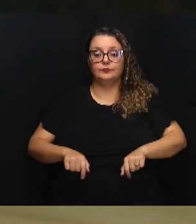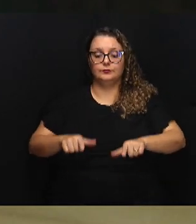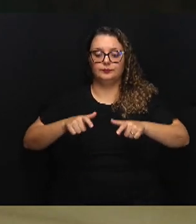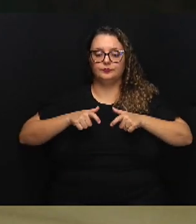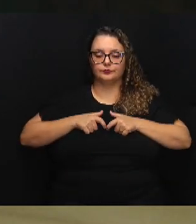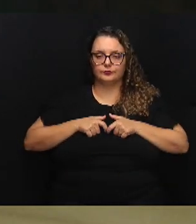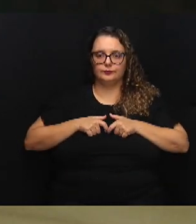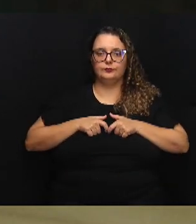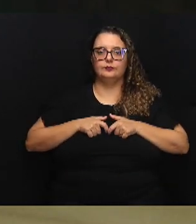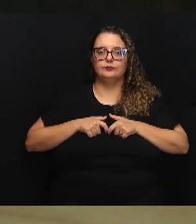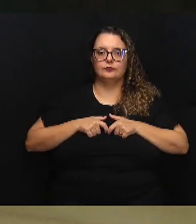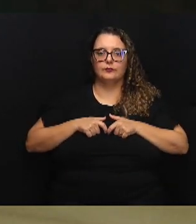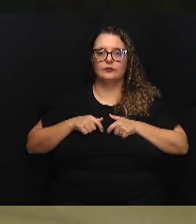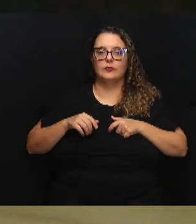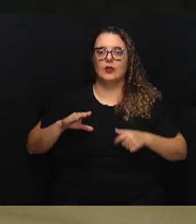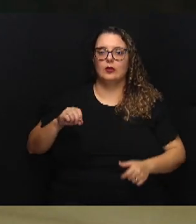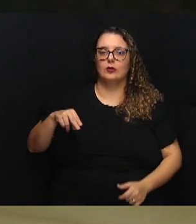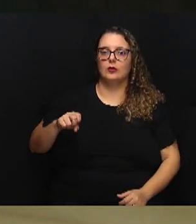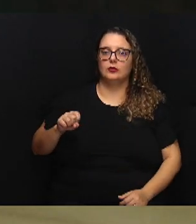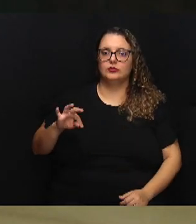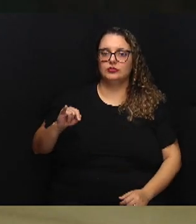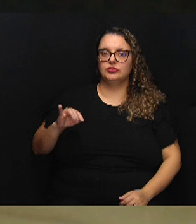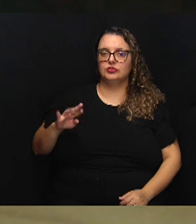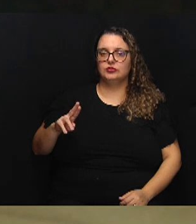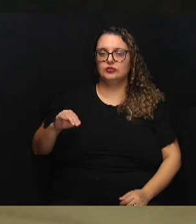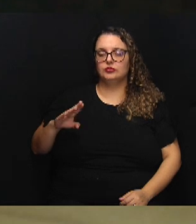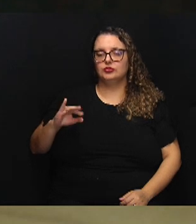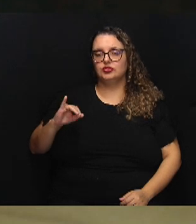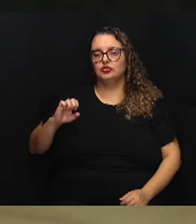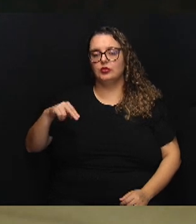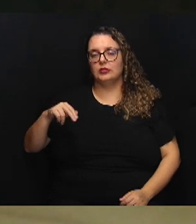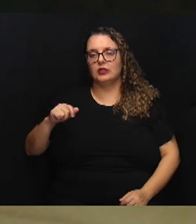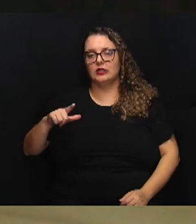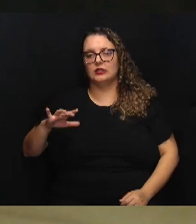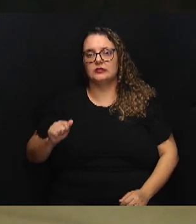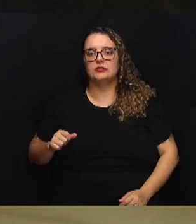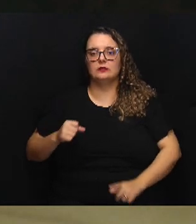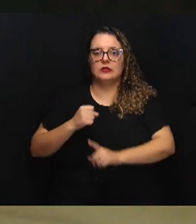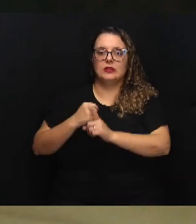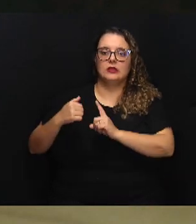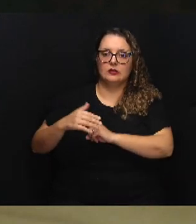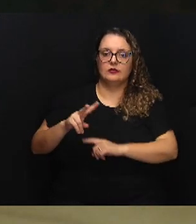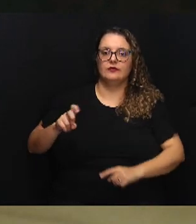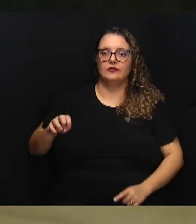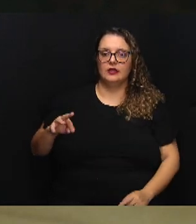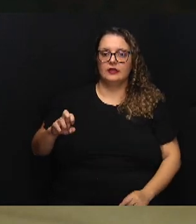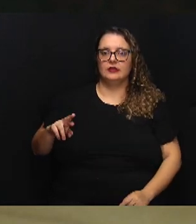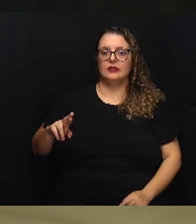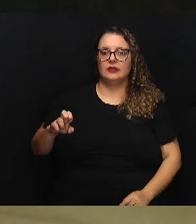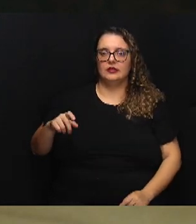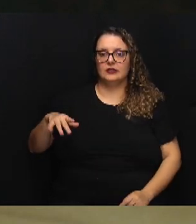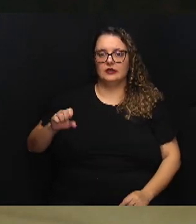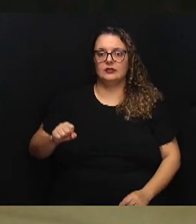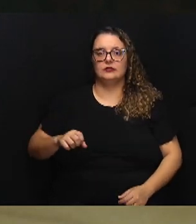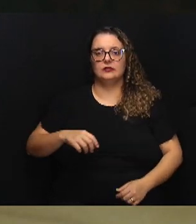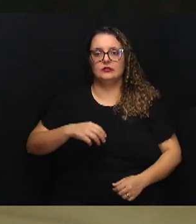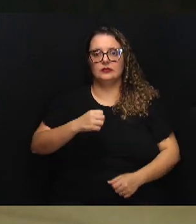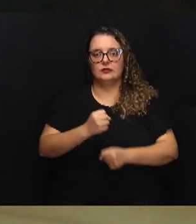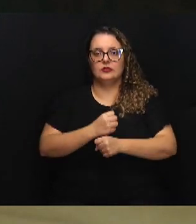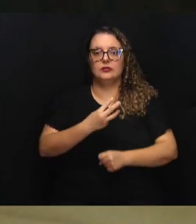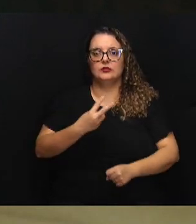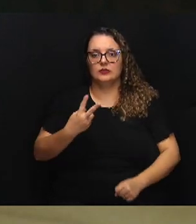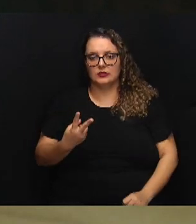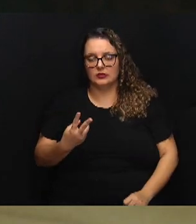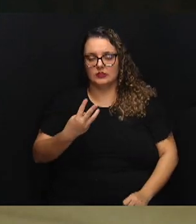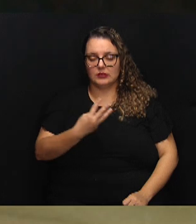medalha constitucionalista, honraria concedida pela Sociedade Veteranos de 32